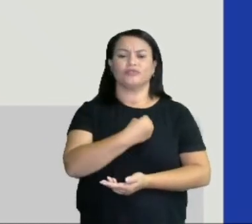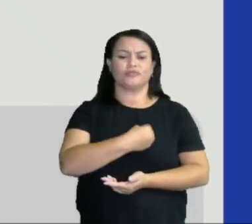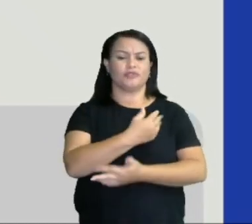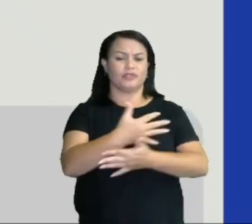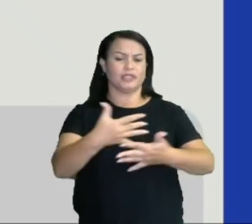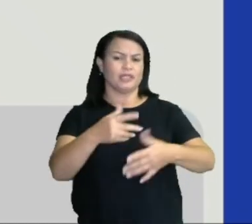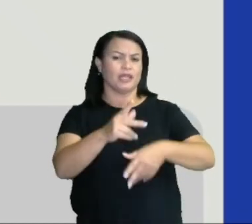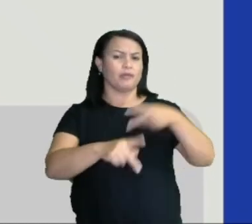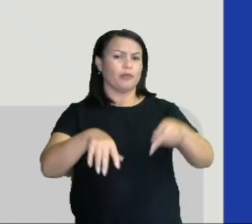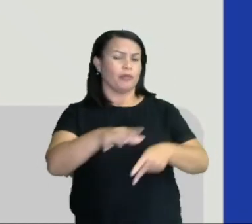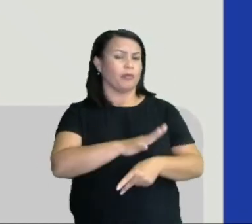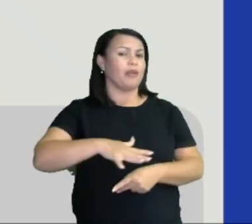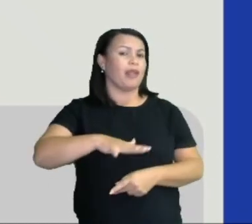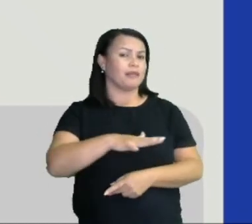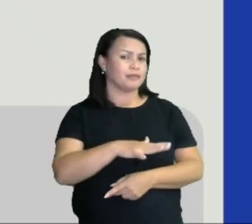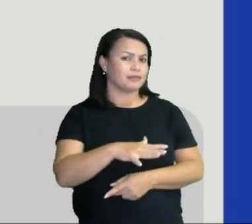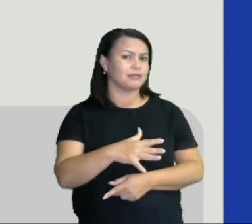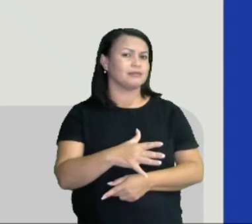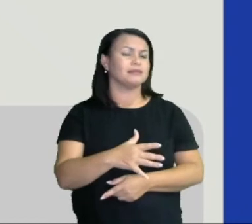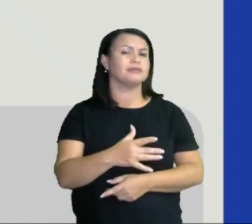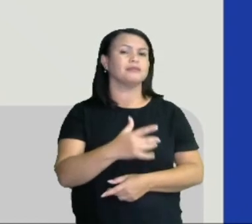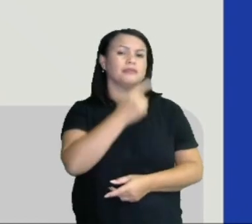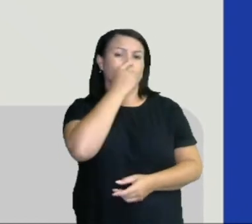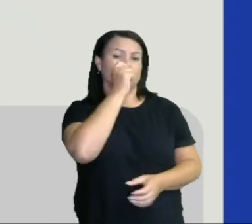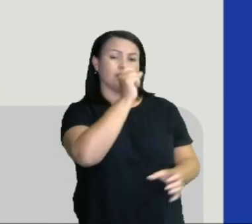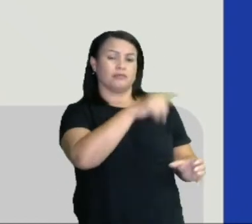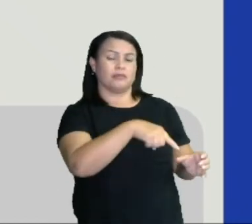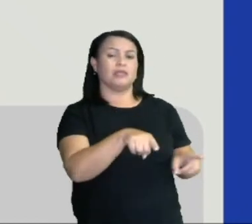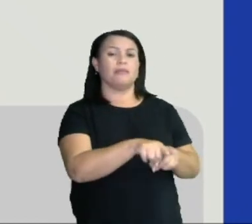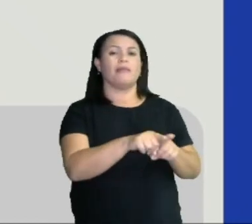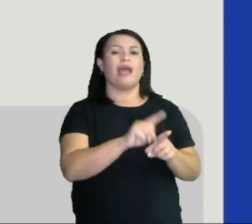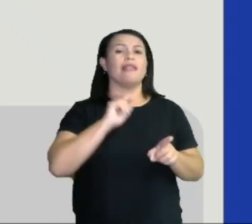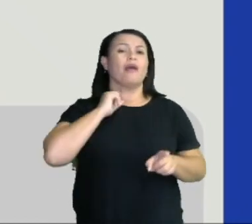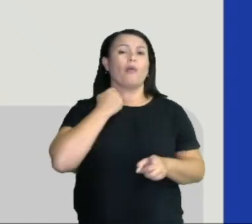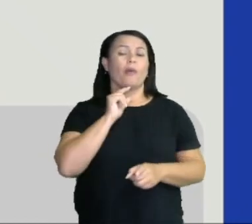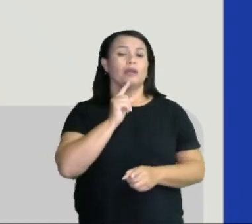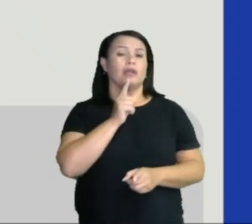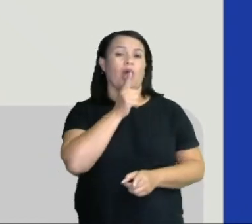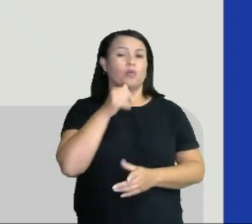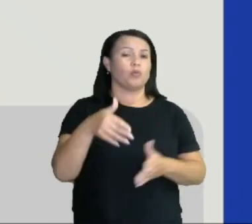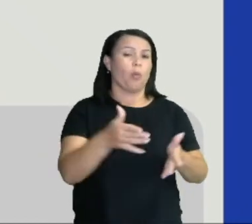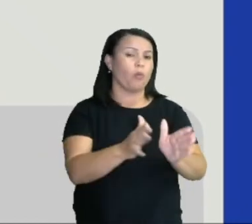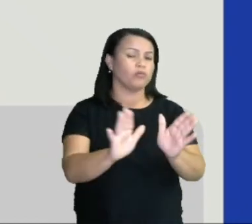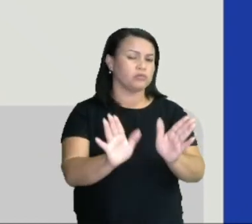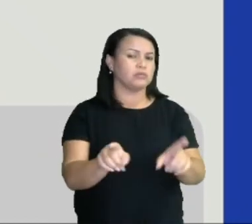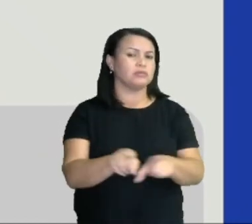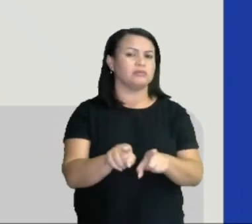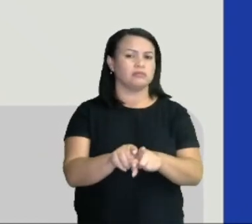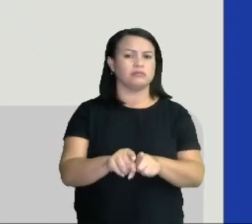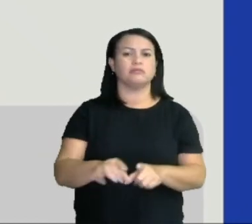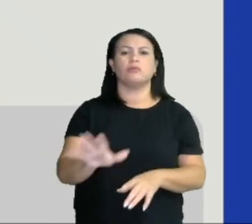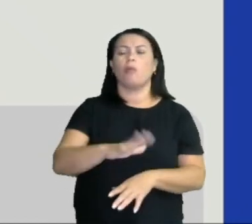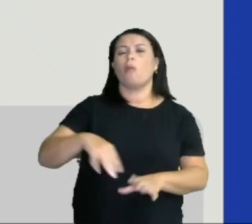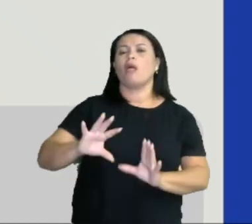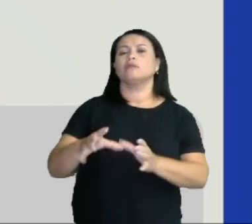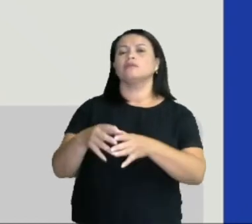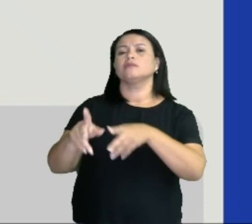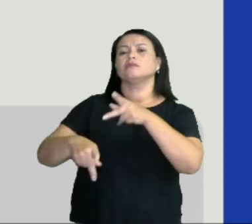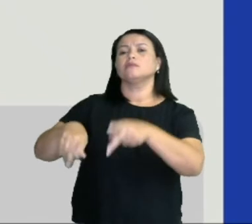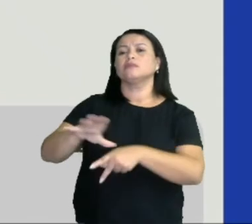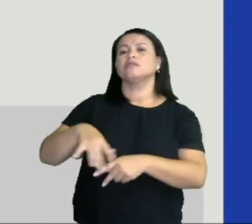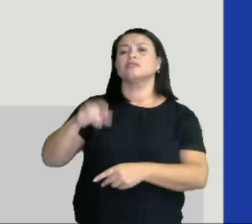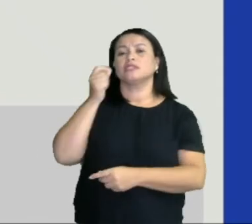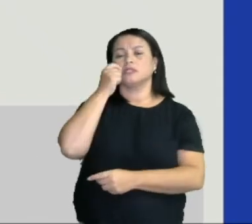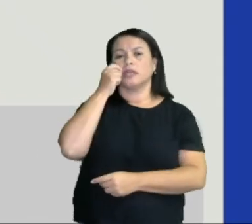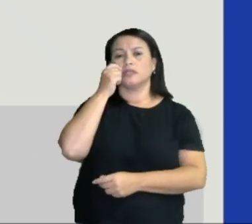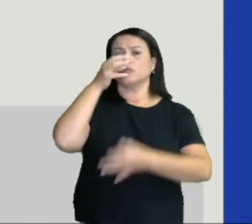uma população que vive principalmente nas redes de depósito de esgoto. Aquela população específica de ratos. Então, o